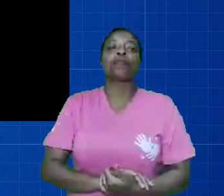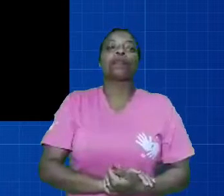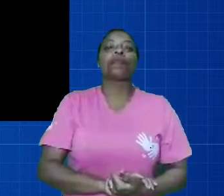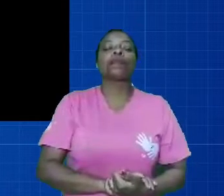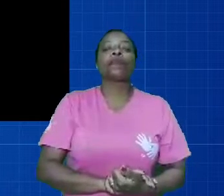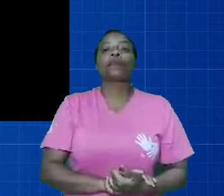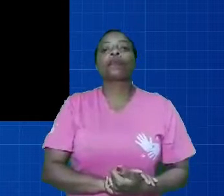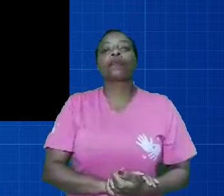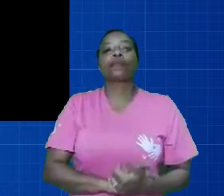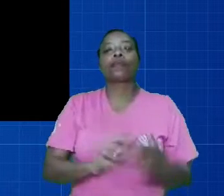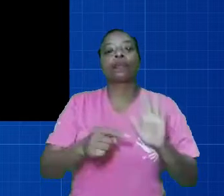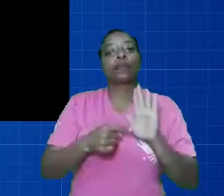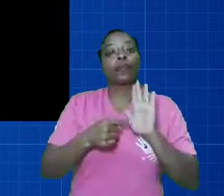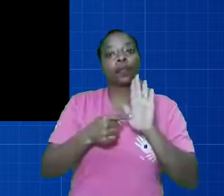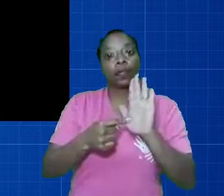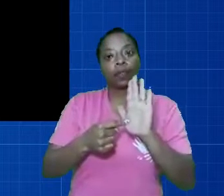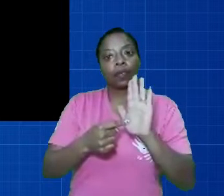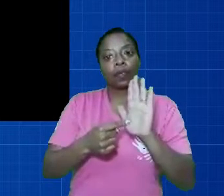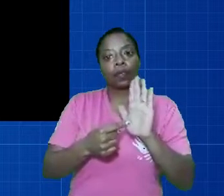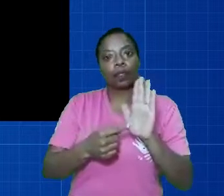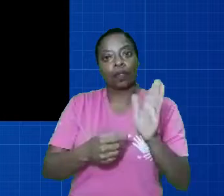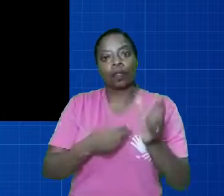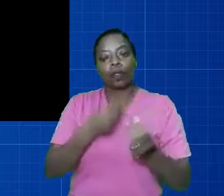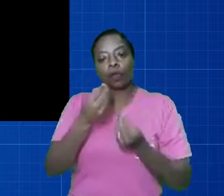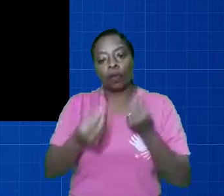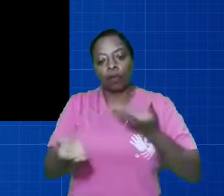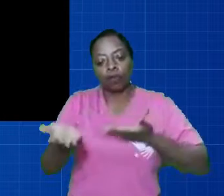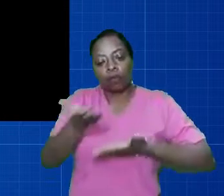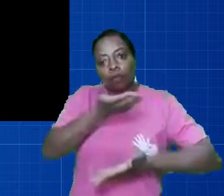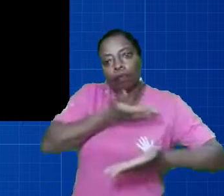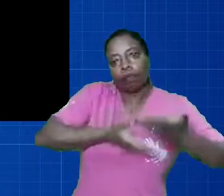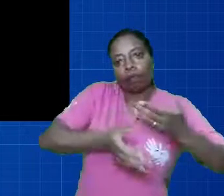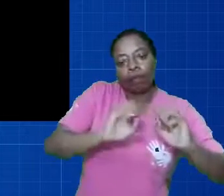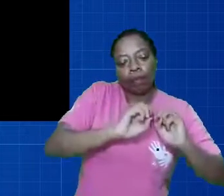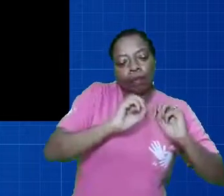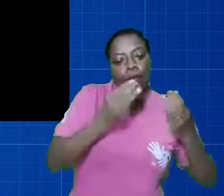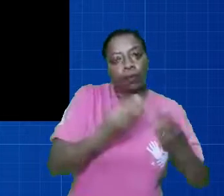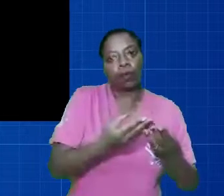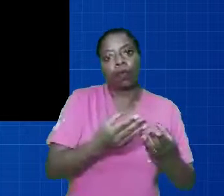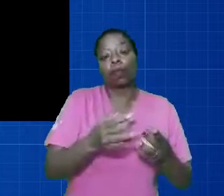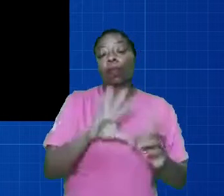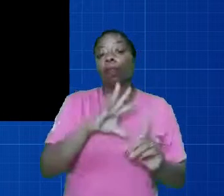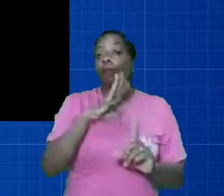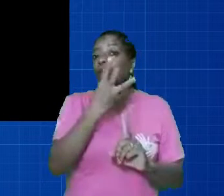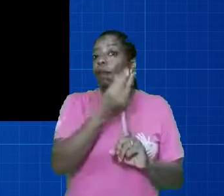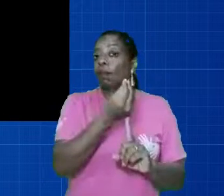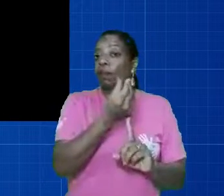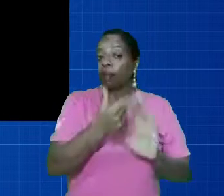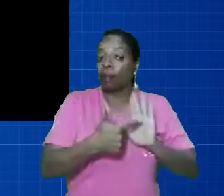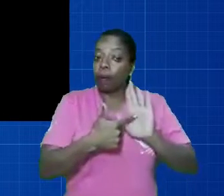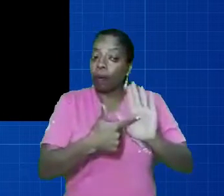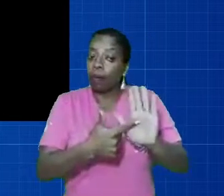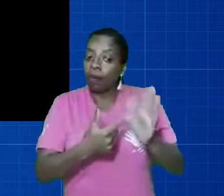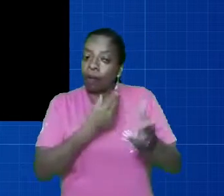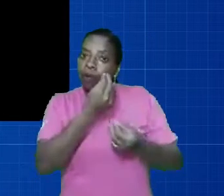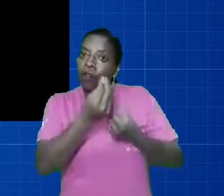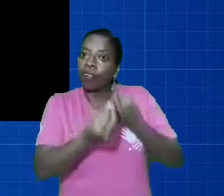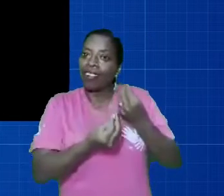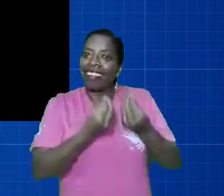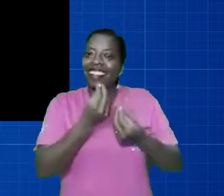partir dessa troca com a oficina, né? De levar os resultados, de mostrar, porque